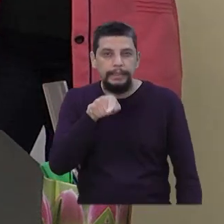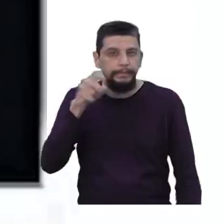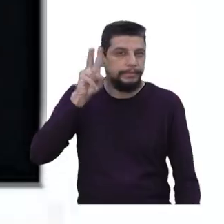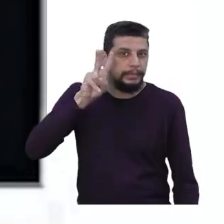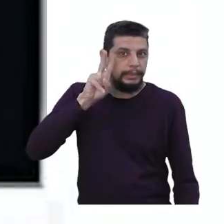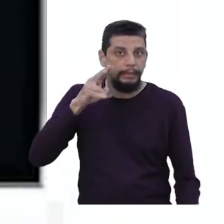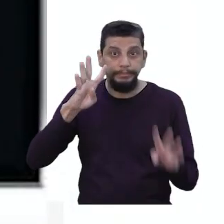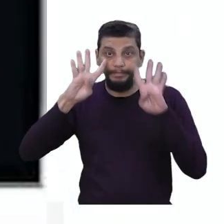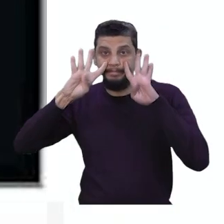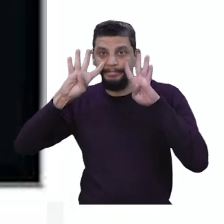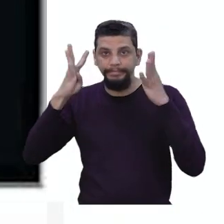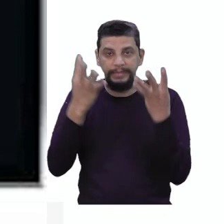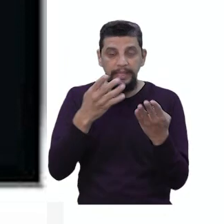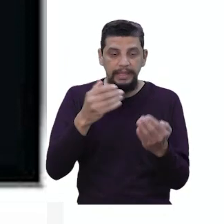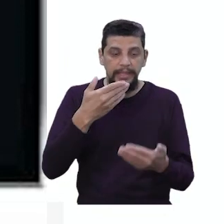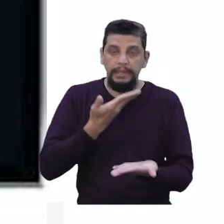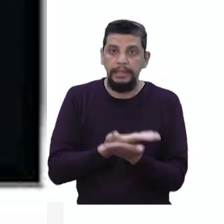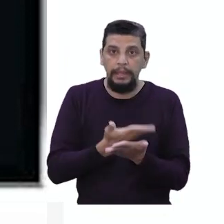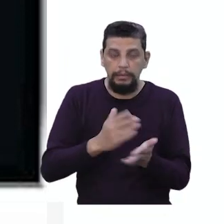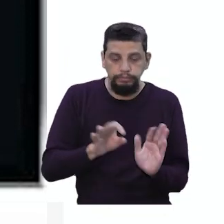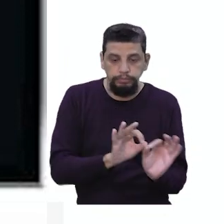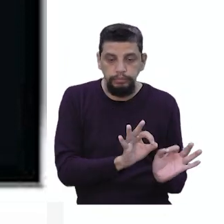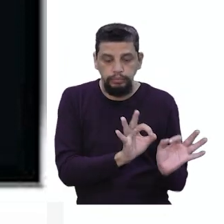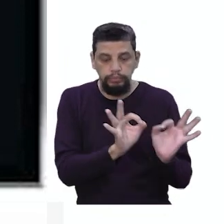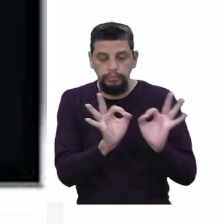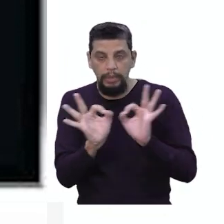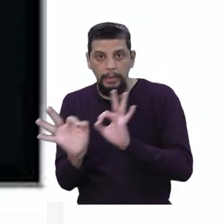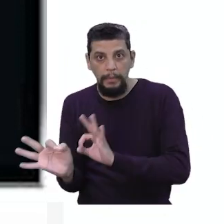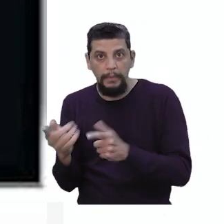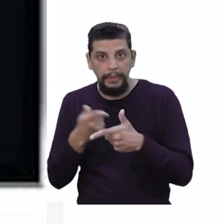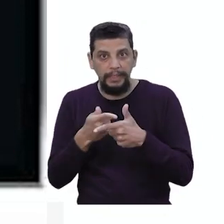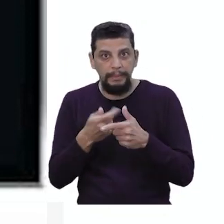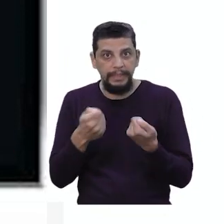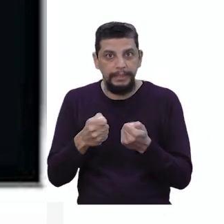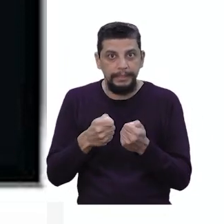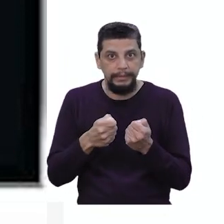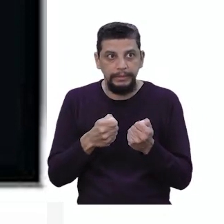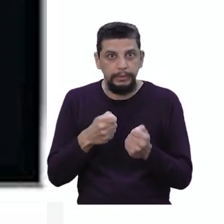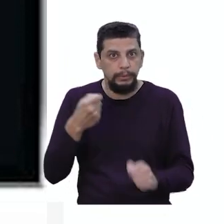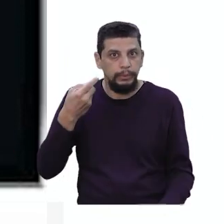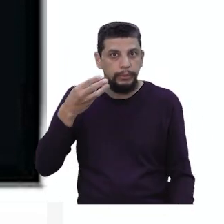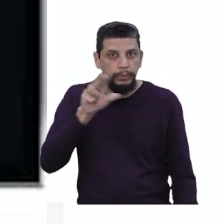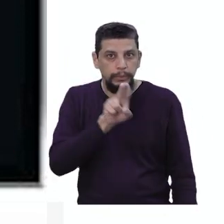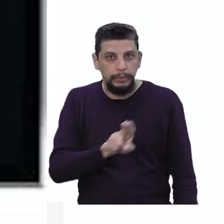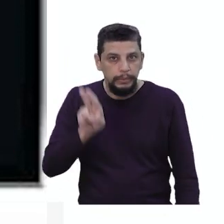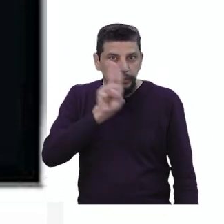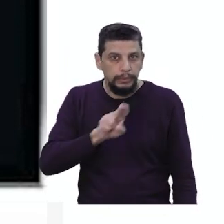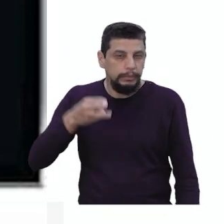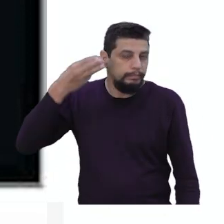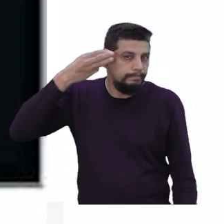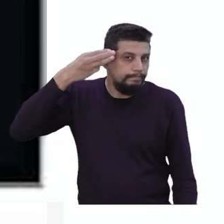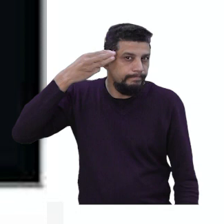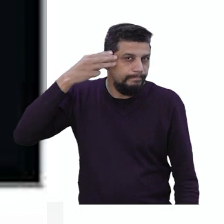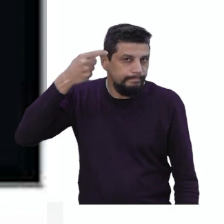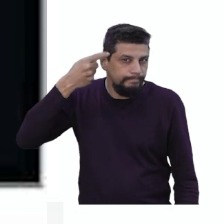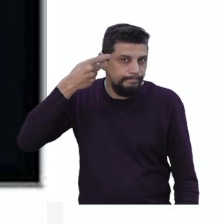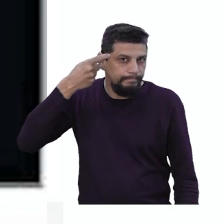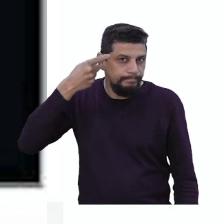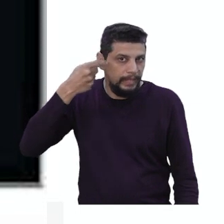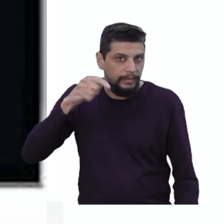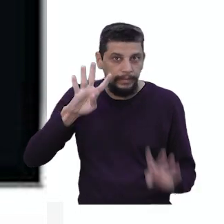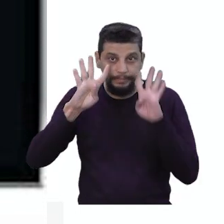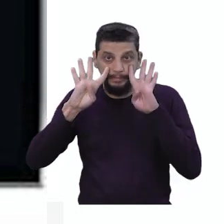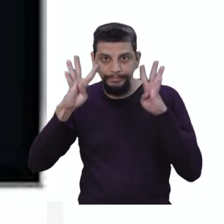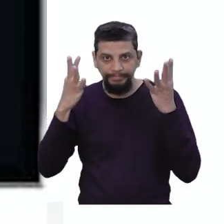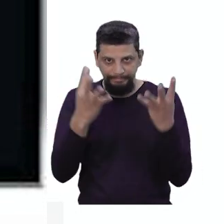lembrar? Fiquem bem atentos durante a aula, porque tem algo ali que vocês vão estar usando a memória de vocês aí. Então, fiquem